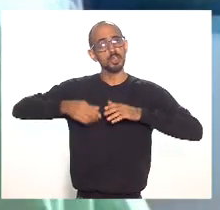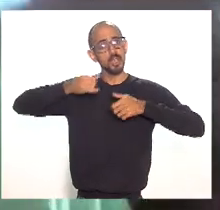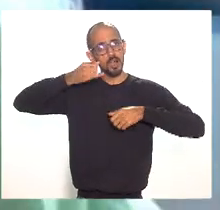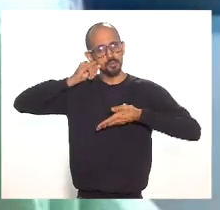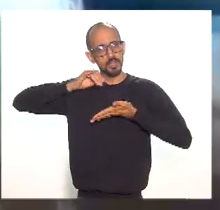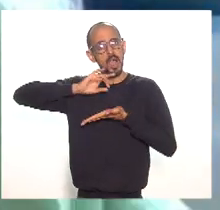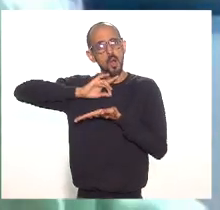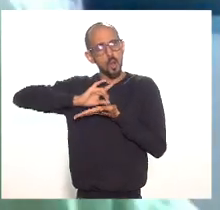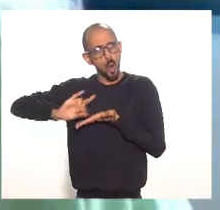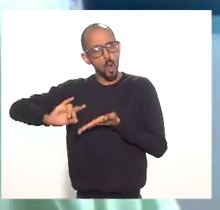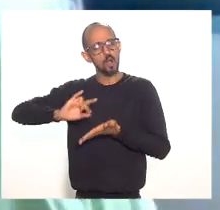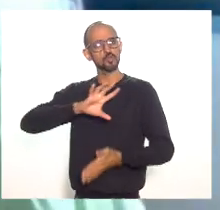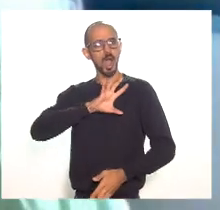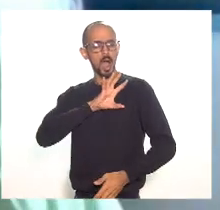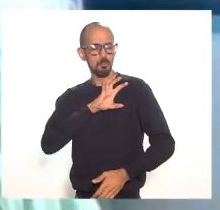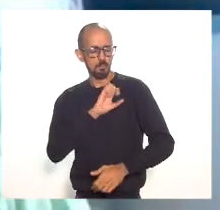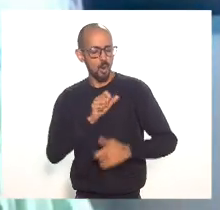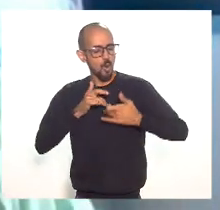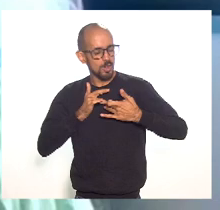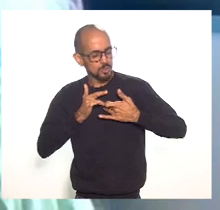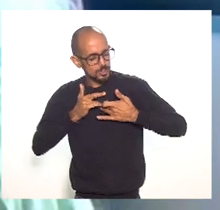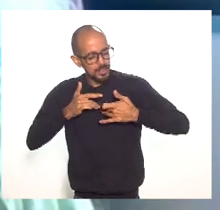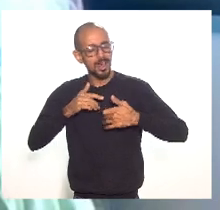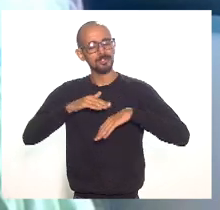mais justiça, amor e solidariedade.